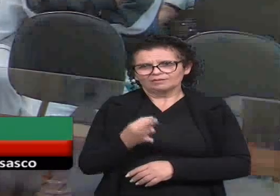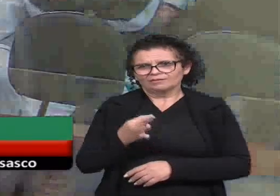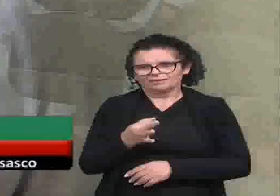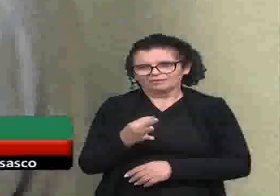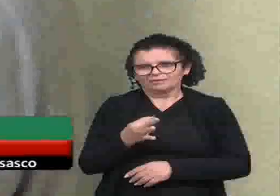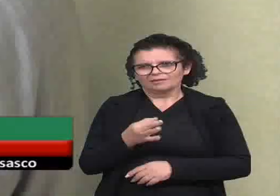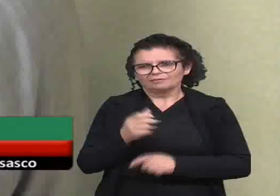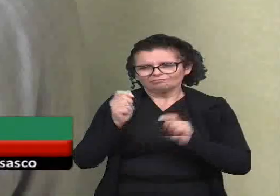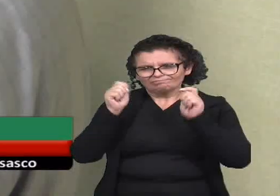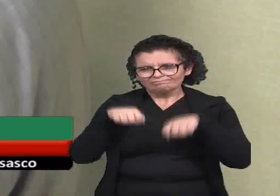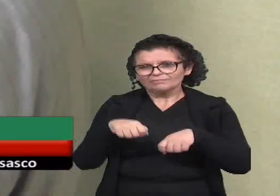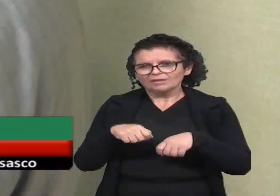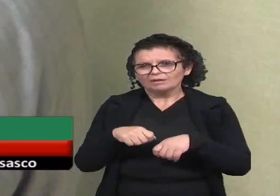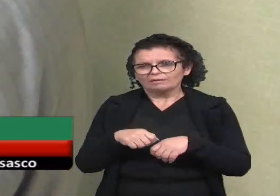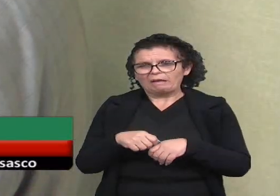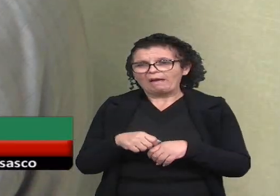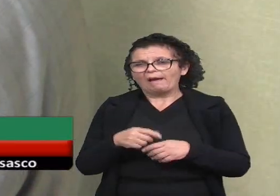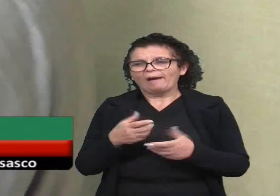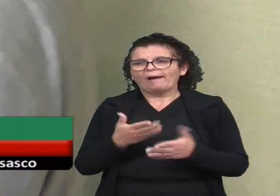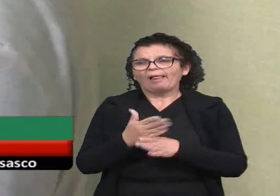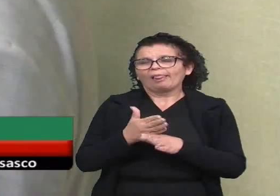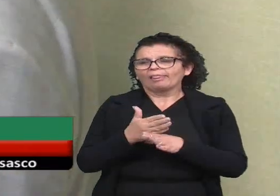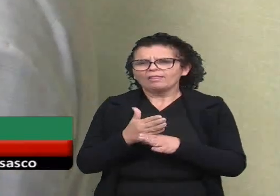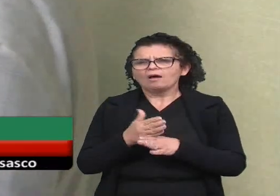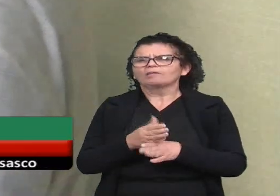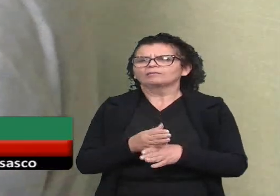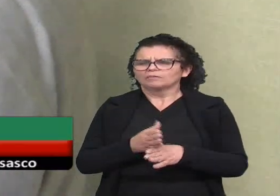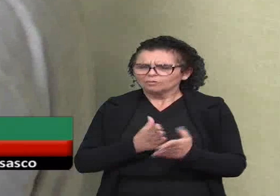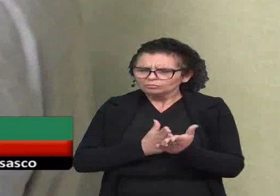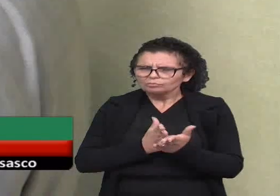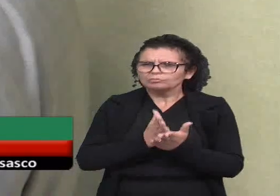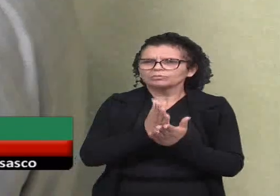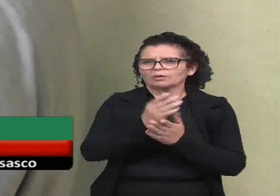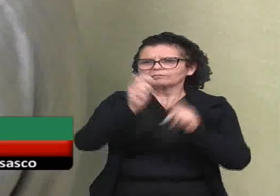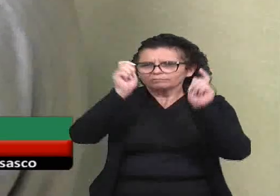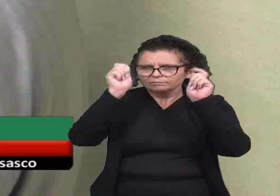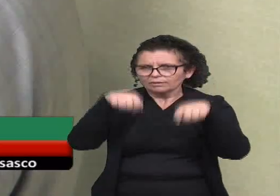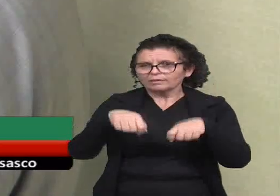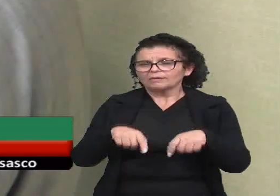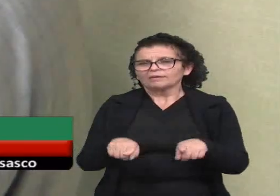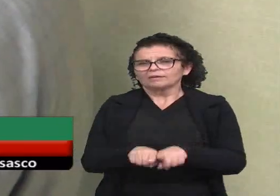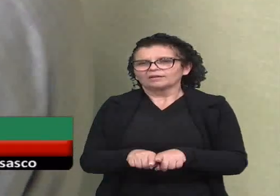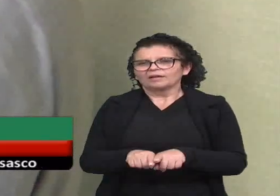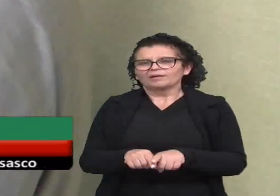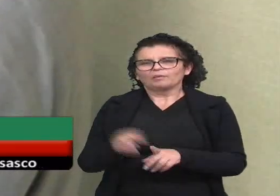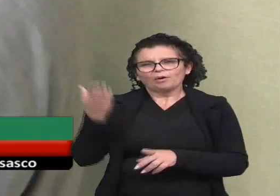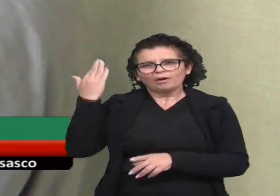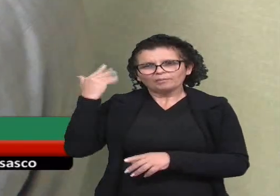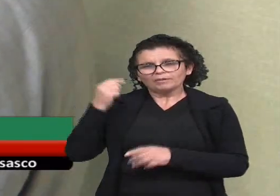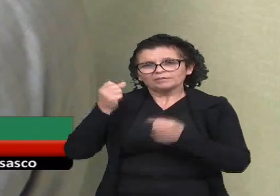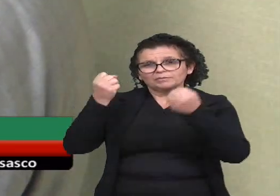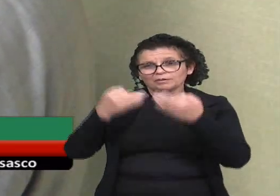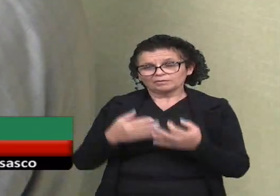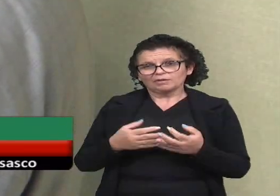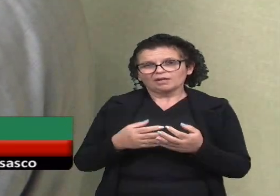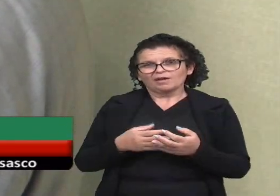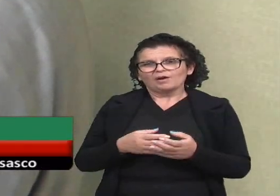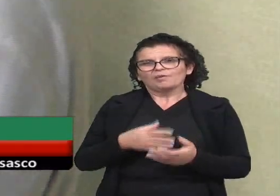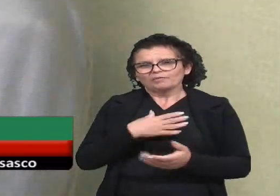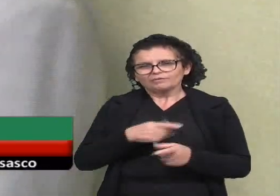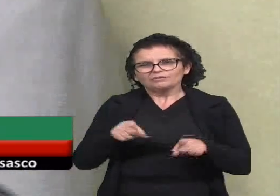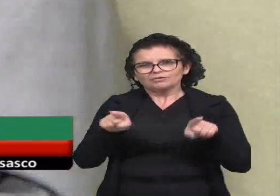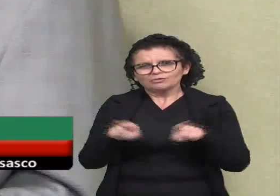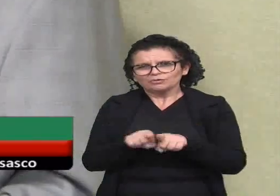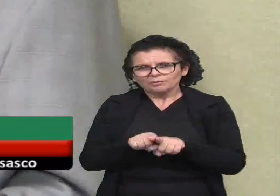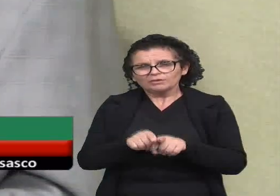vão, né? Tudo tem um porquê. Eu disse isso para o mestre Dantas, eu disse para vocês aquele dia, e hoje ele queria que você estivesse aqui de